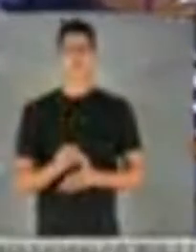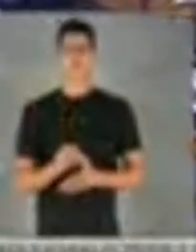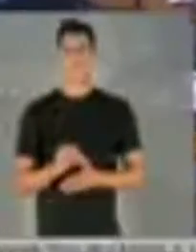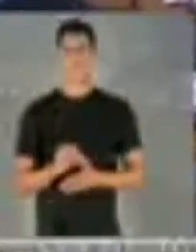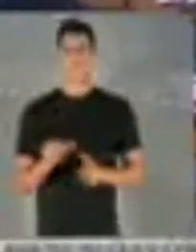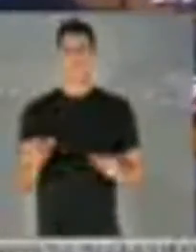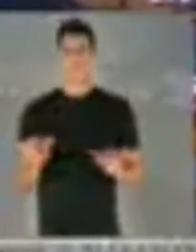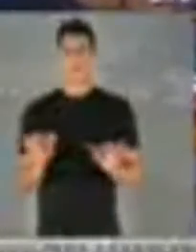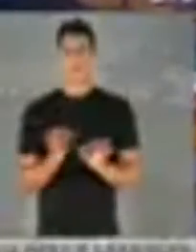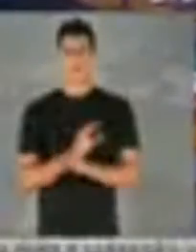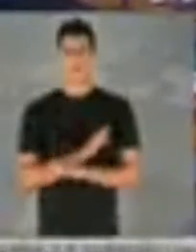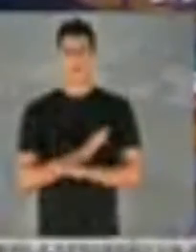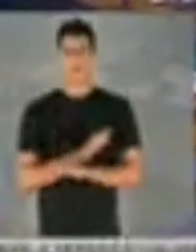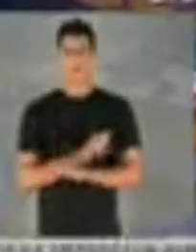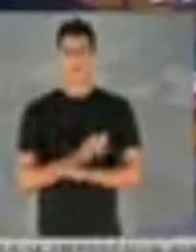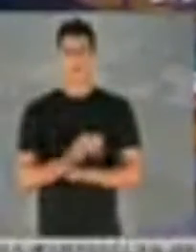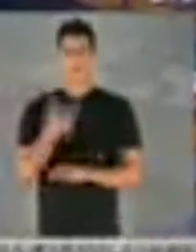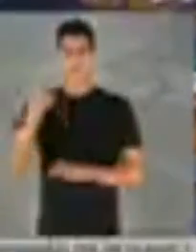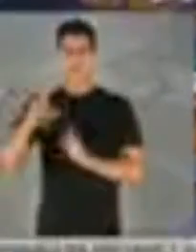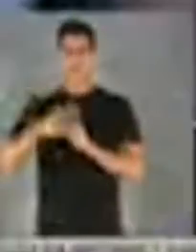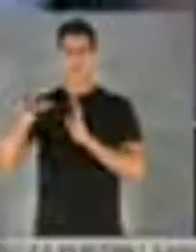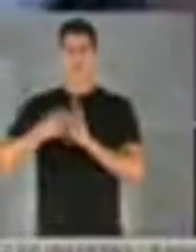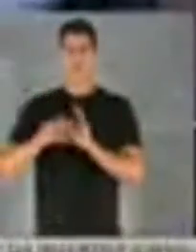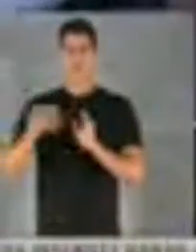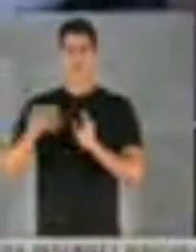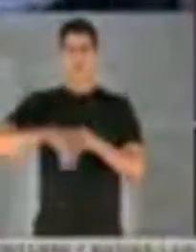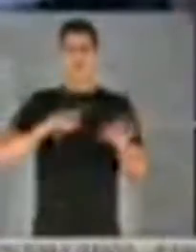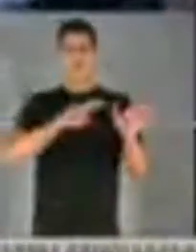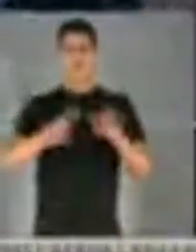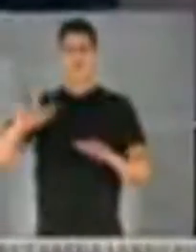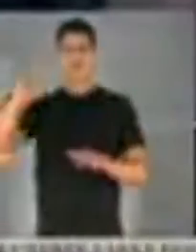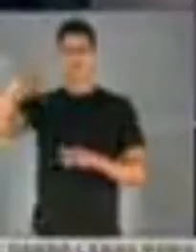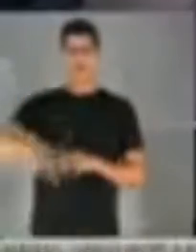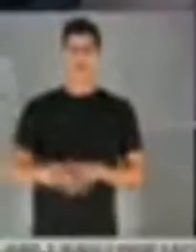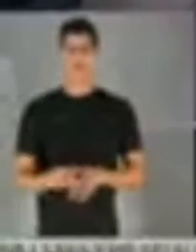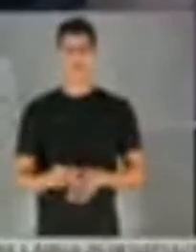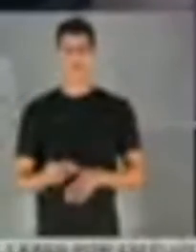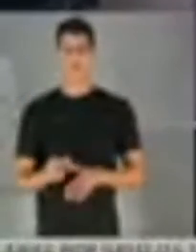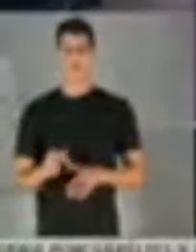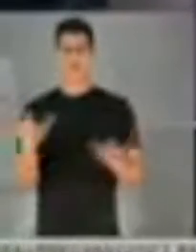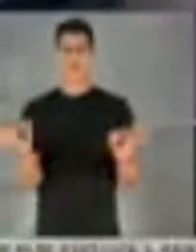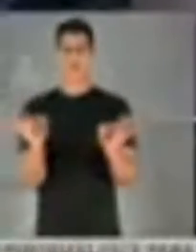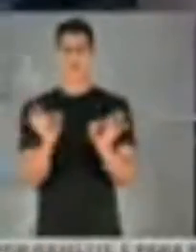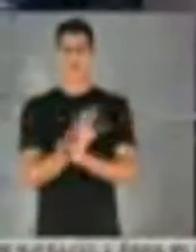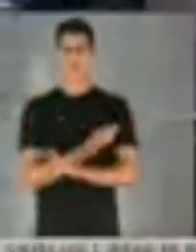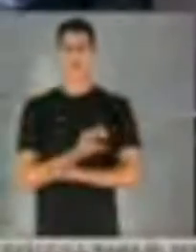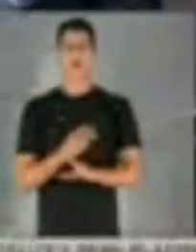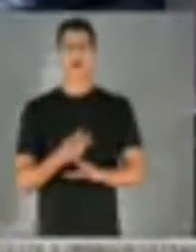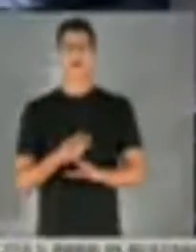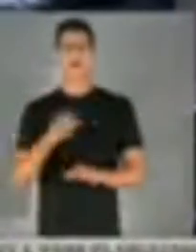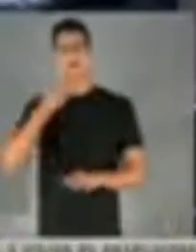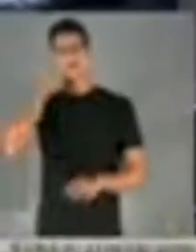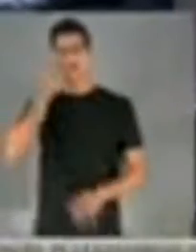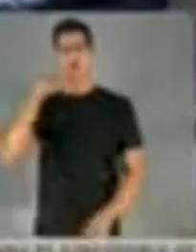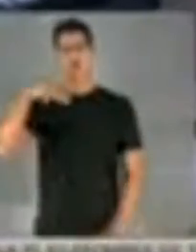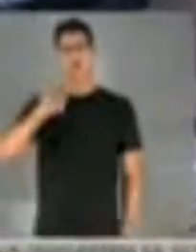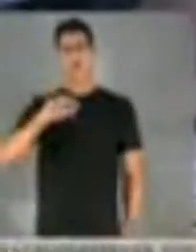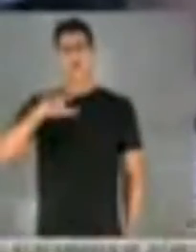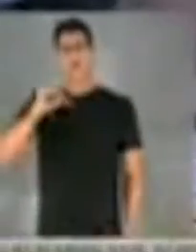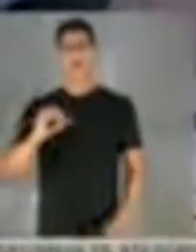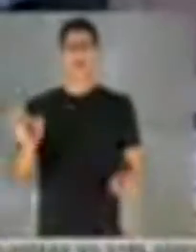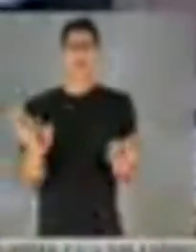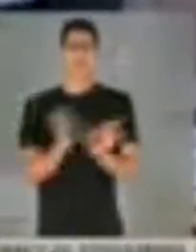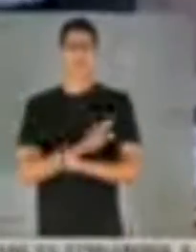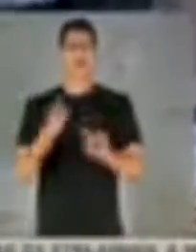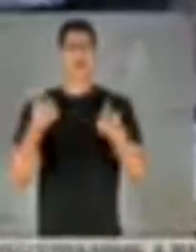a sessão e os outros requerimentos a gente vota semana que vem. Está encerrada a sessão. Senador Marco Rogério, está